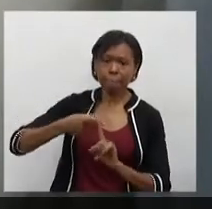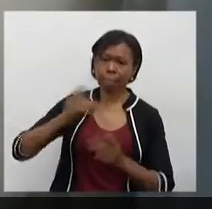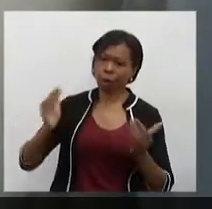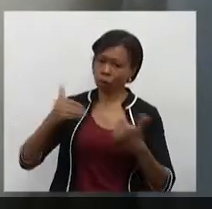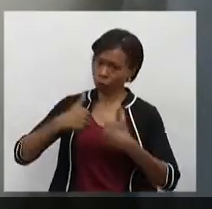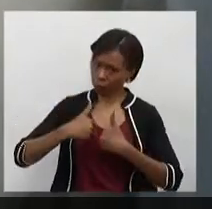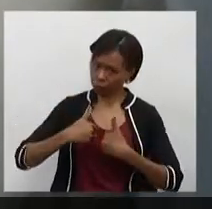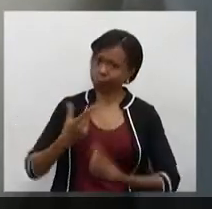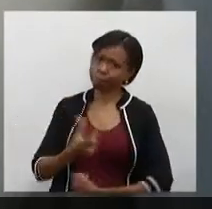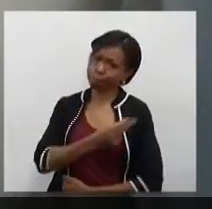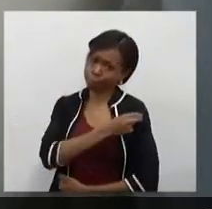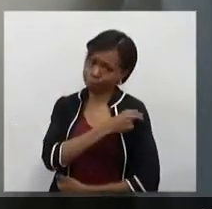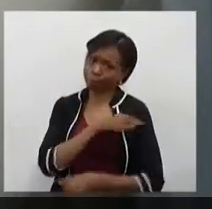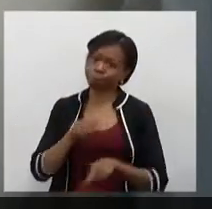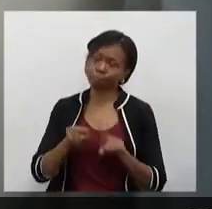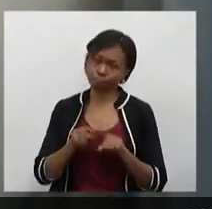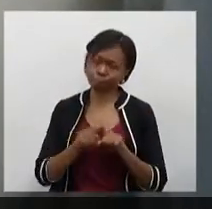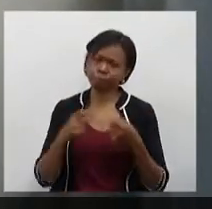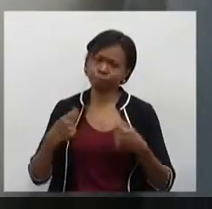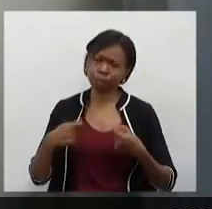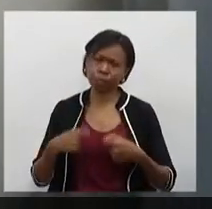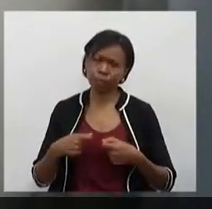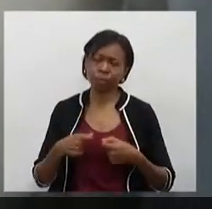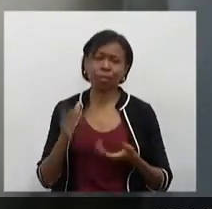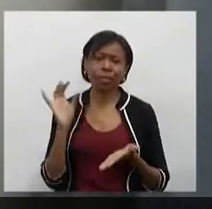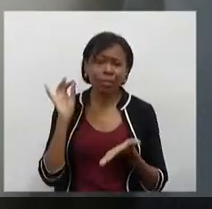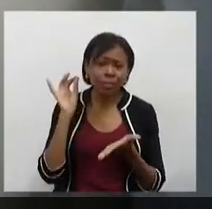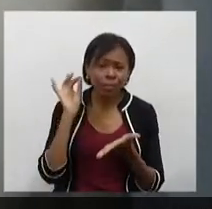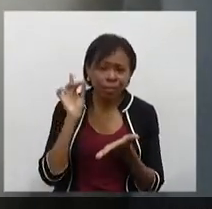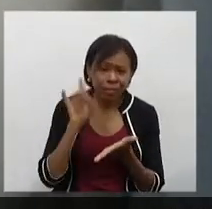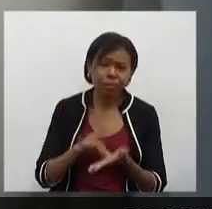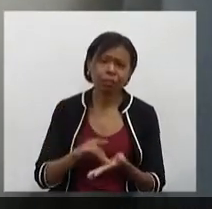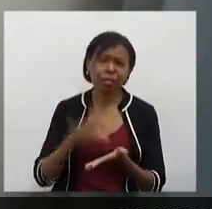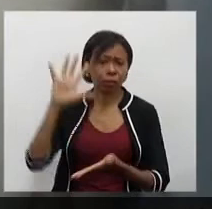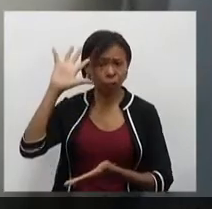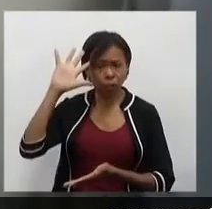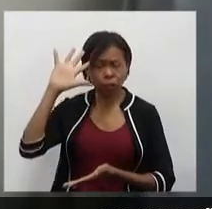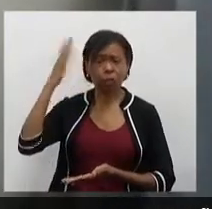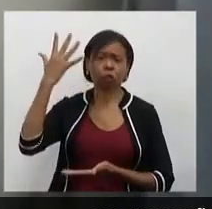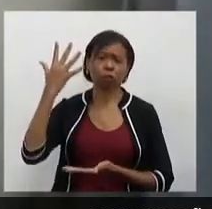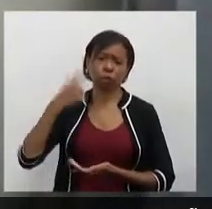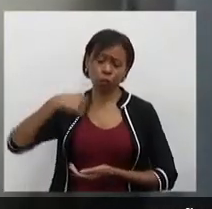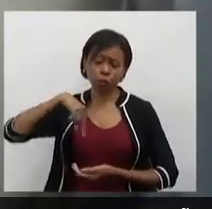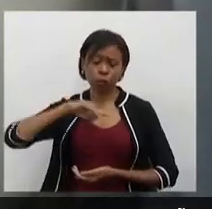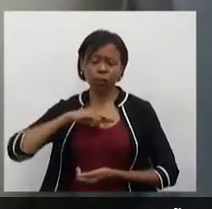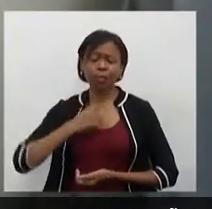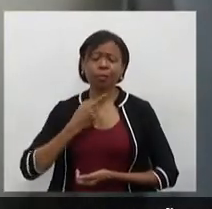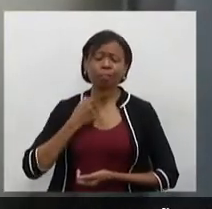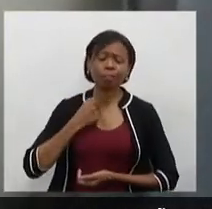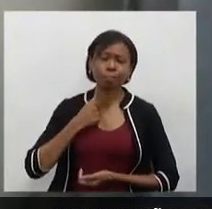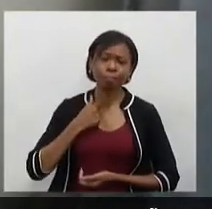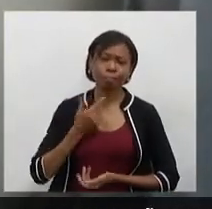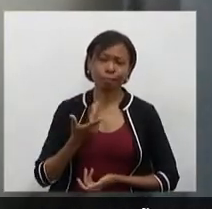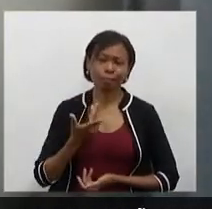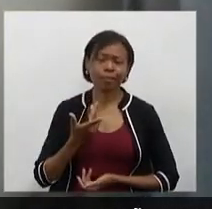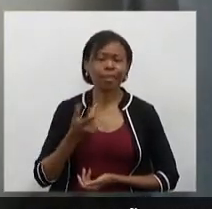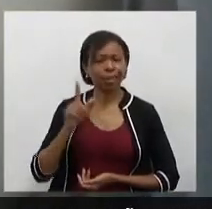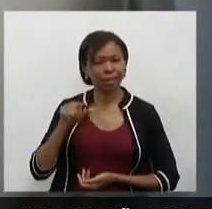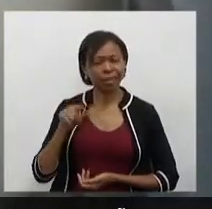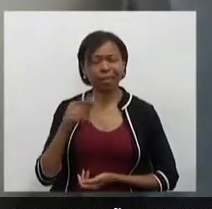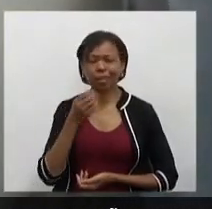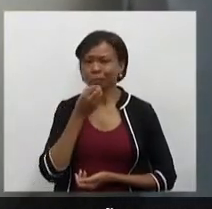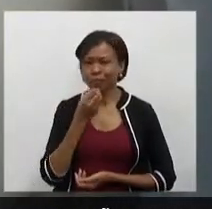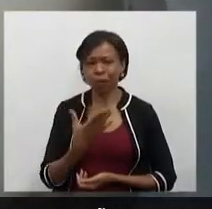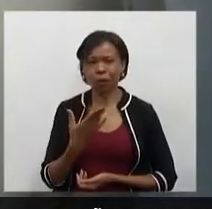vacinação. E revisar mesmo o nosso pensamento, né? Eu acho que é muito bacana ver aqui, né,